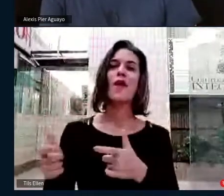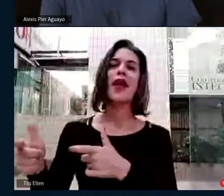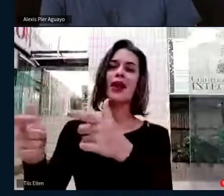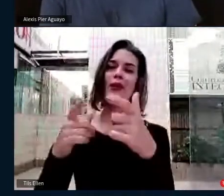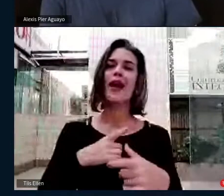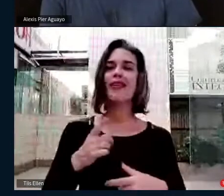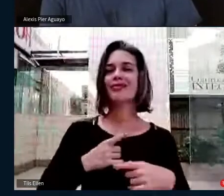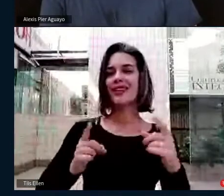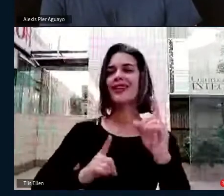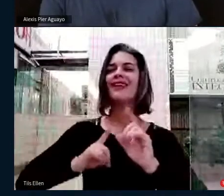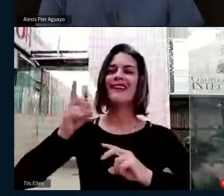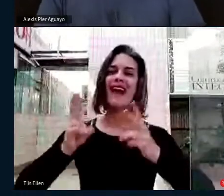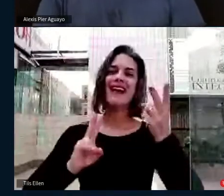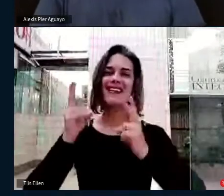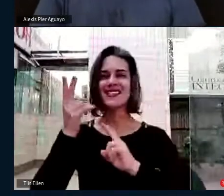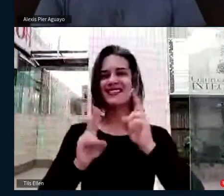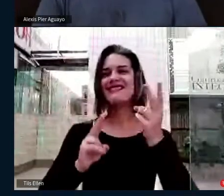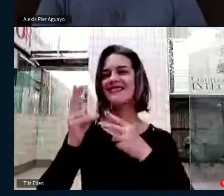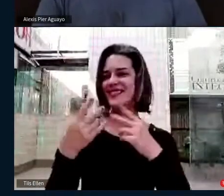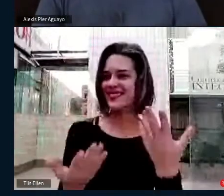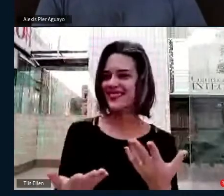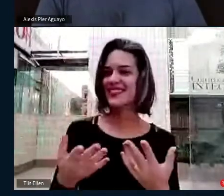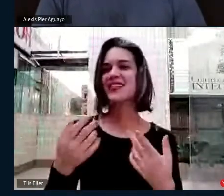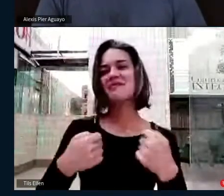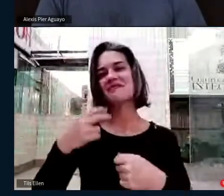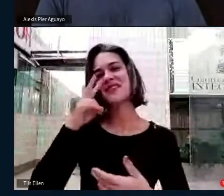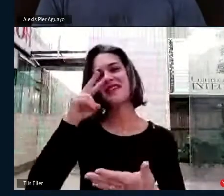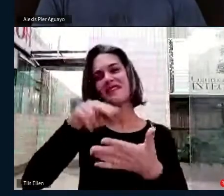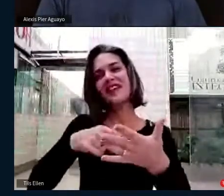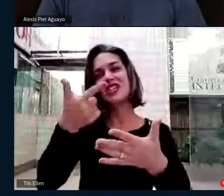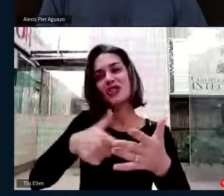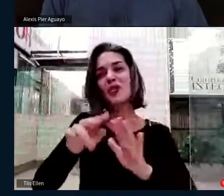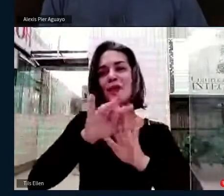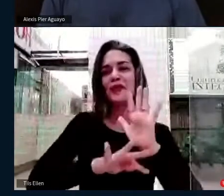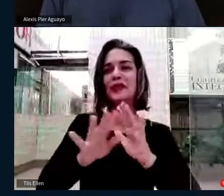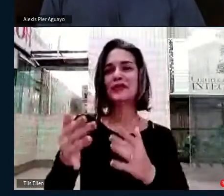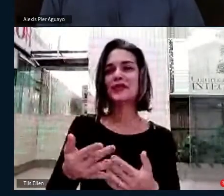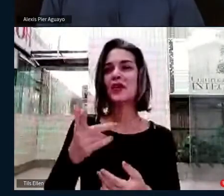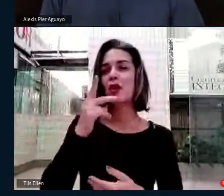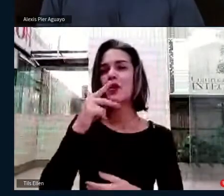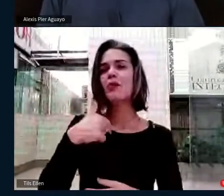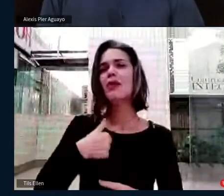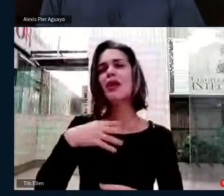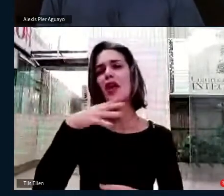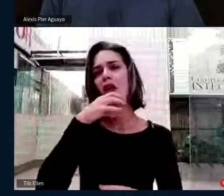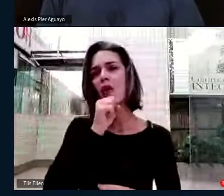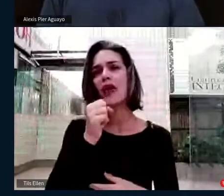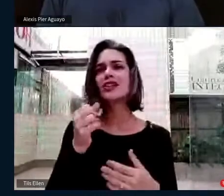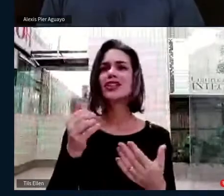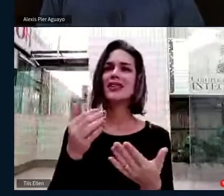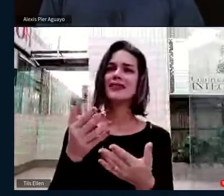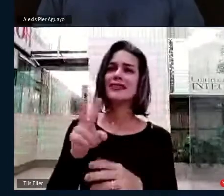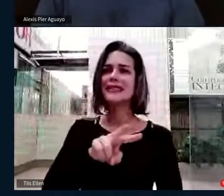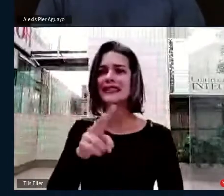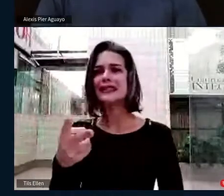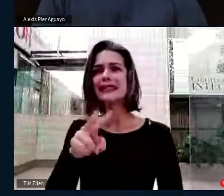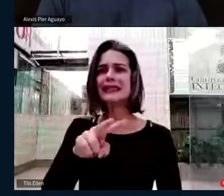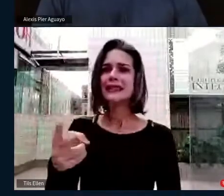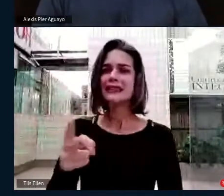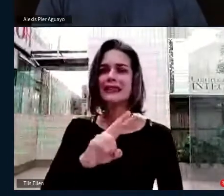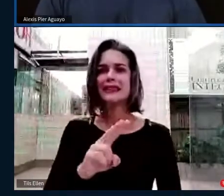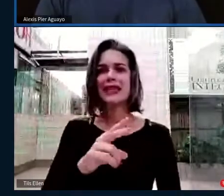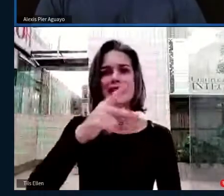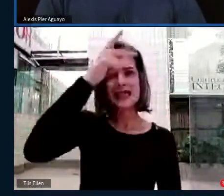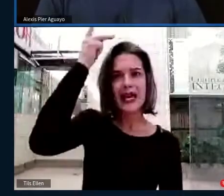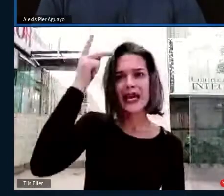ou menos. Então, sugeriria só rever, que eu acho que, na verdade... contraditório. Se é sagrado, não tem flexibilização. Se